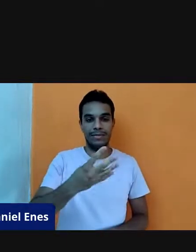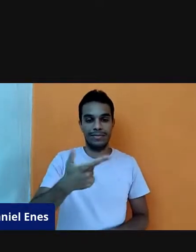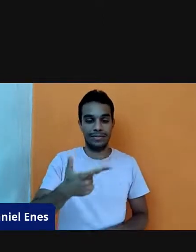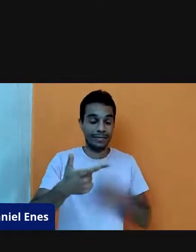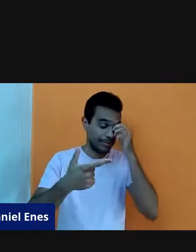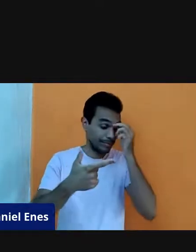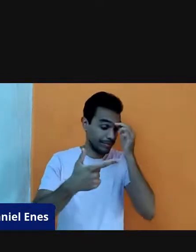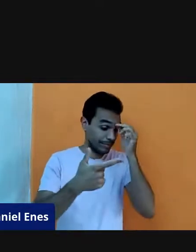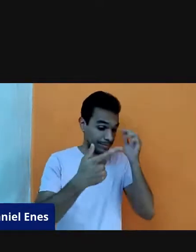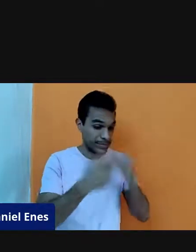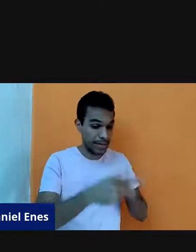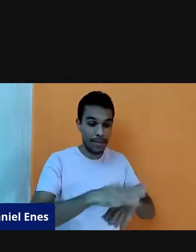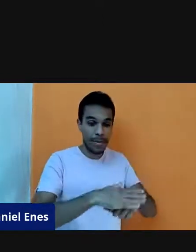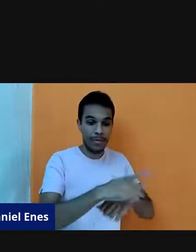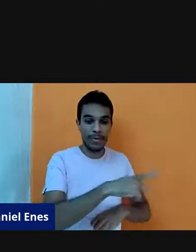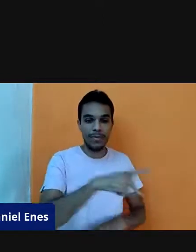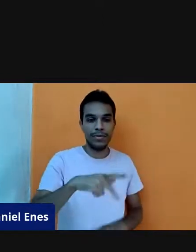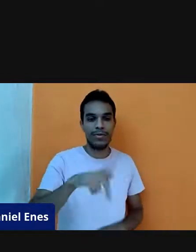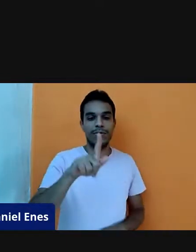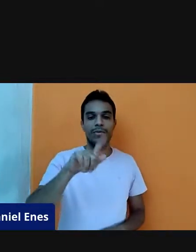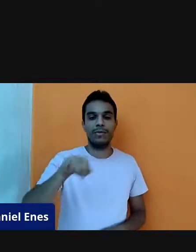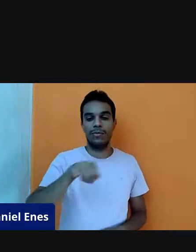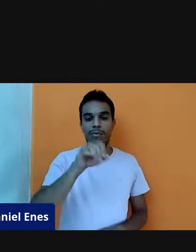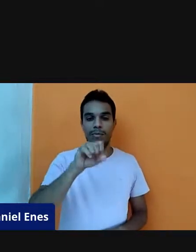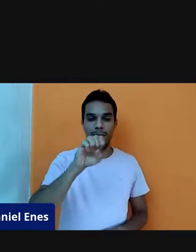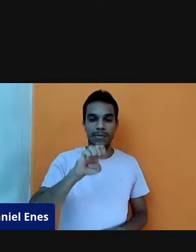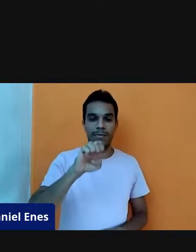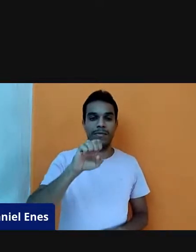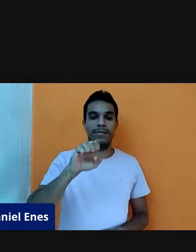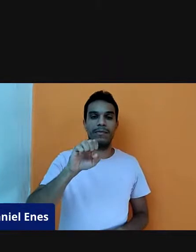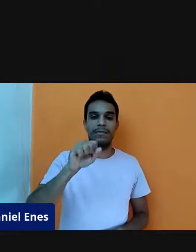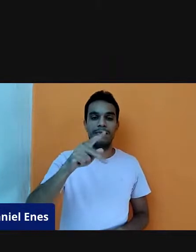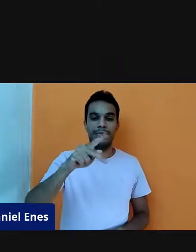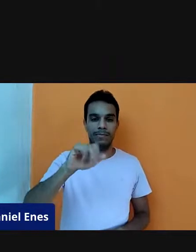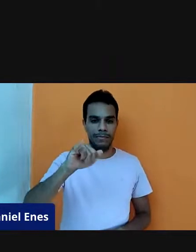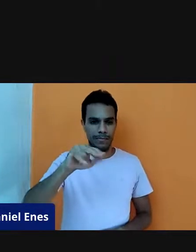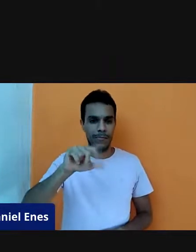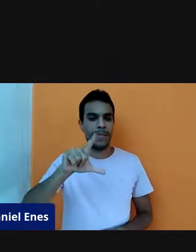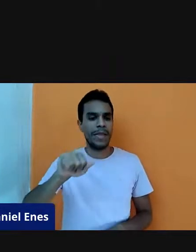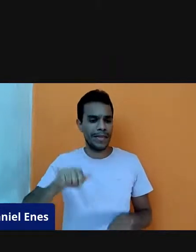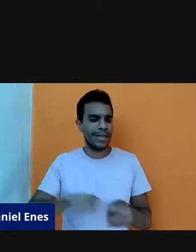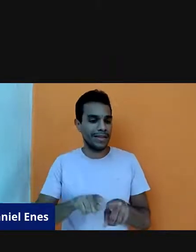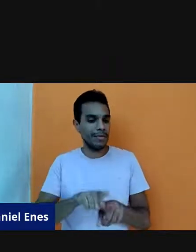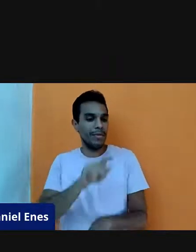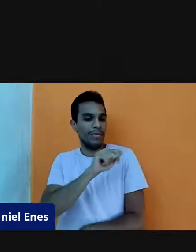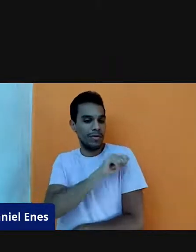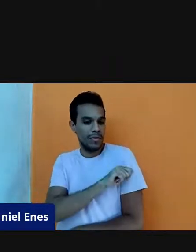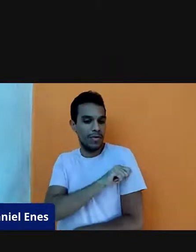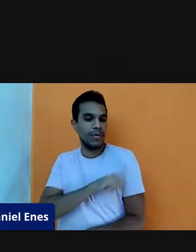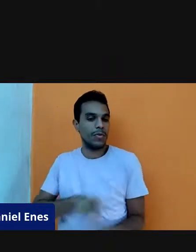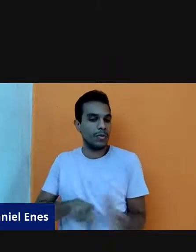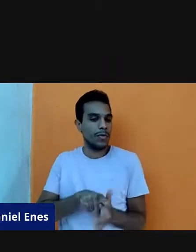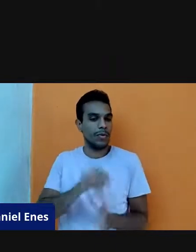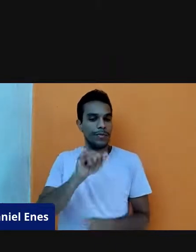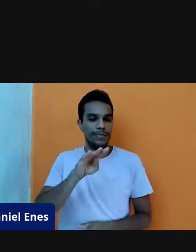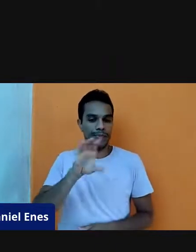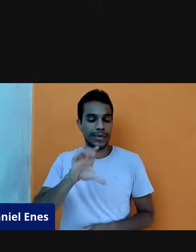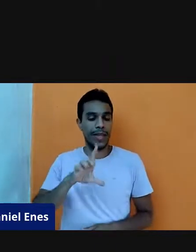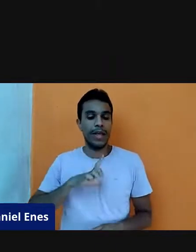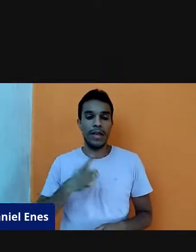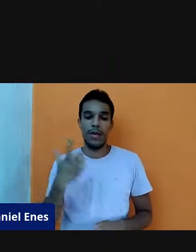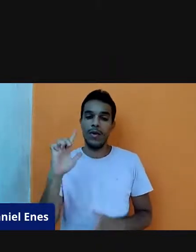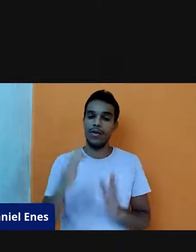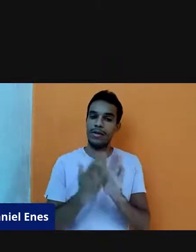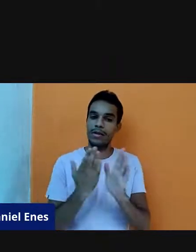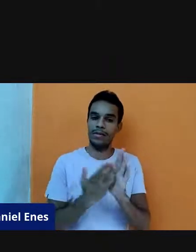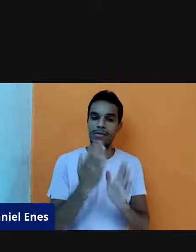Espínola Veiga, que também foi aluno do IBC. E a revista Pontinhos, em